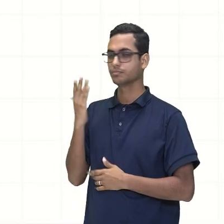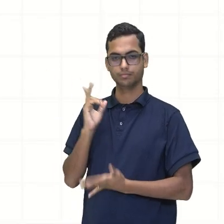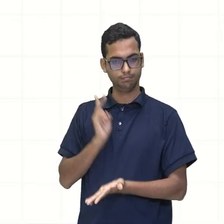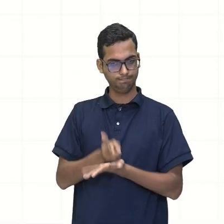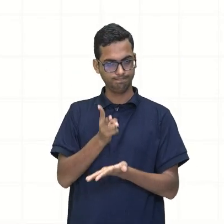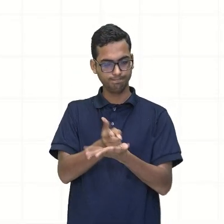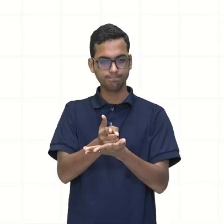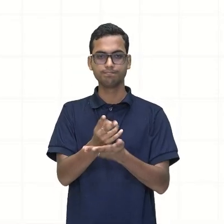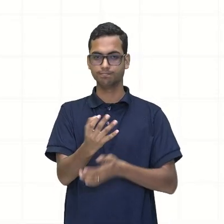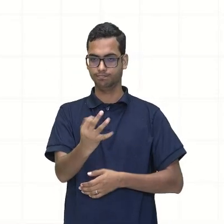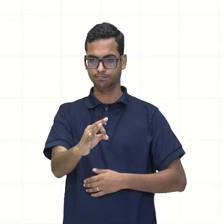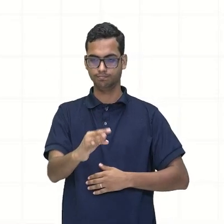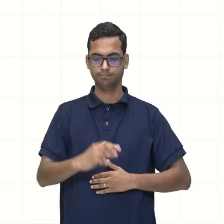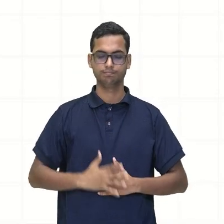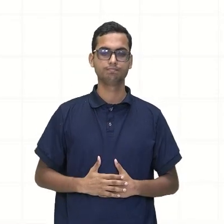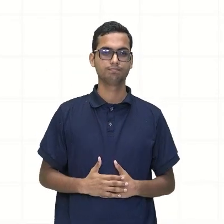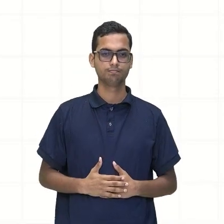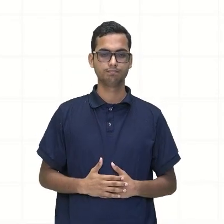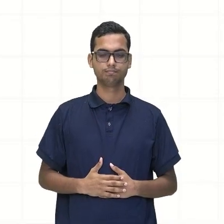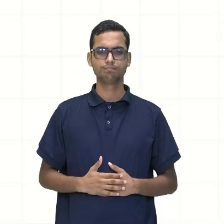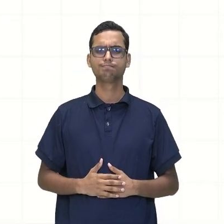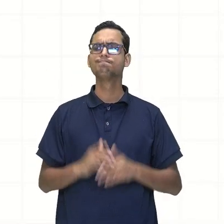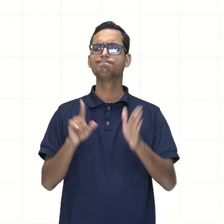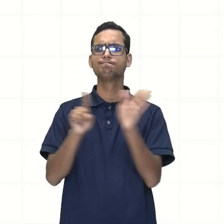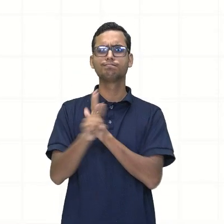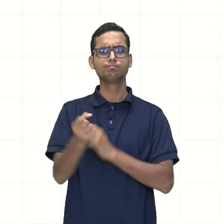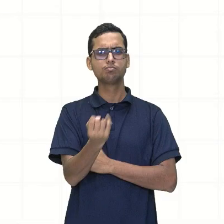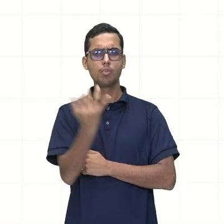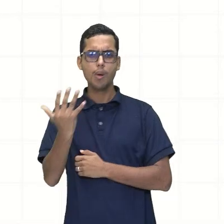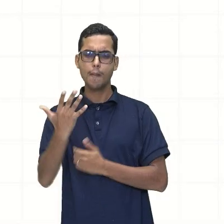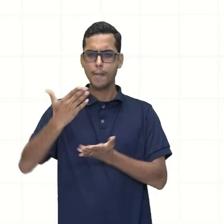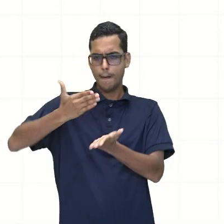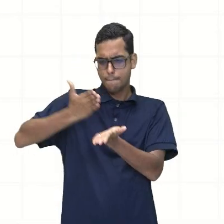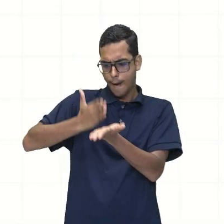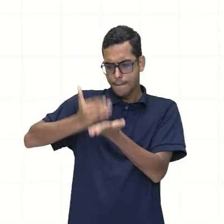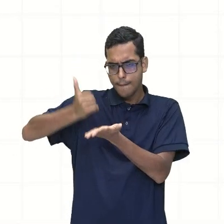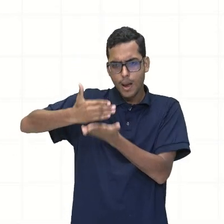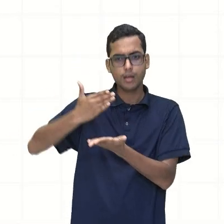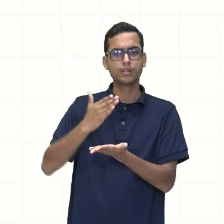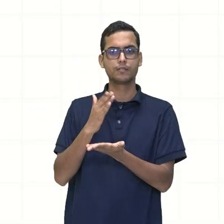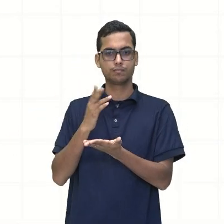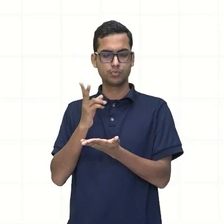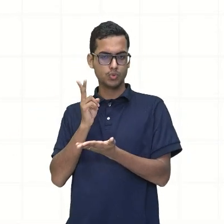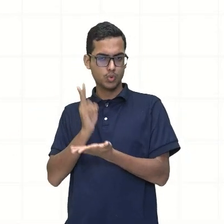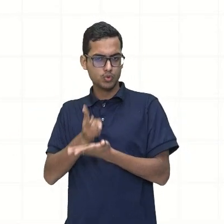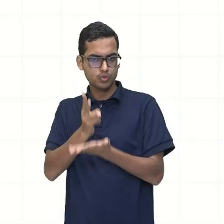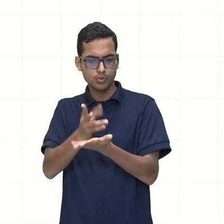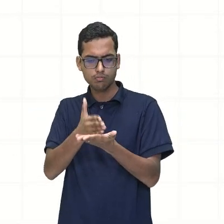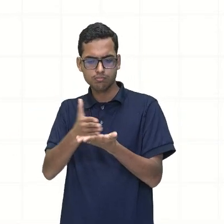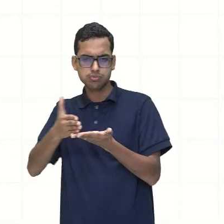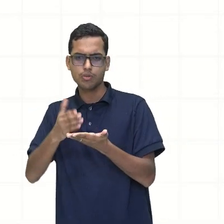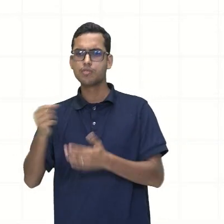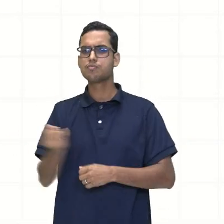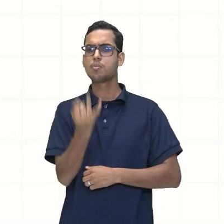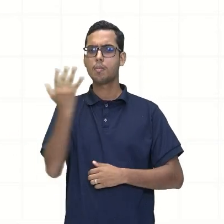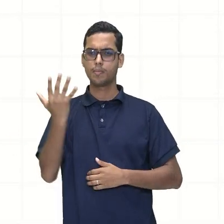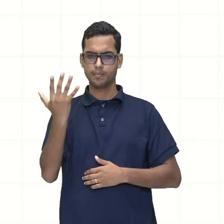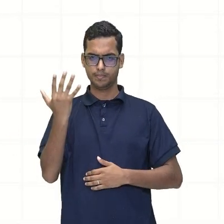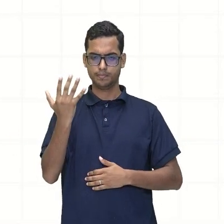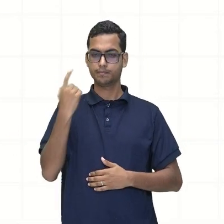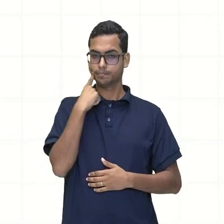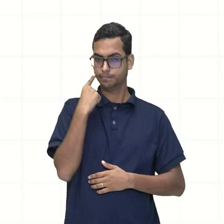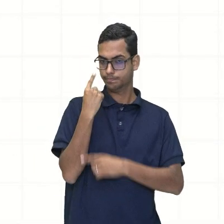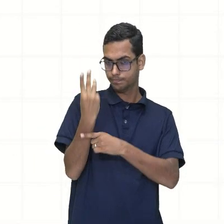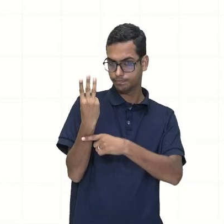sobraram, certo? Mas a pergunta é quantos pedaços do bolo sobrou? Sobraram, né? Então, você diz 3 pedaços. Não está